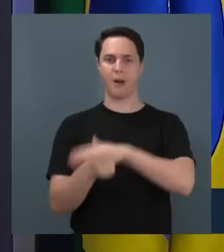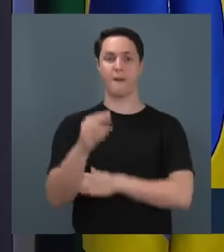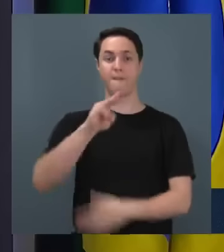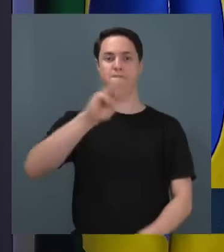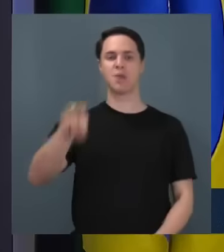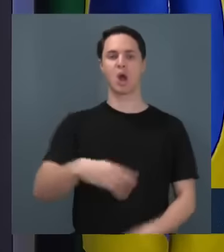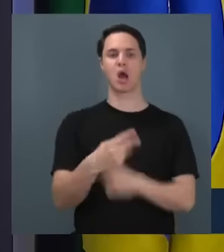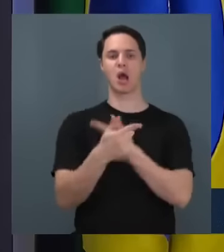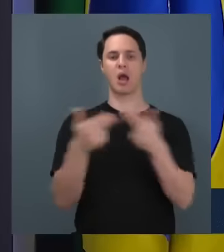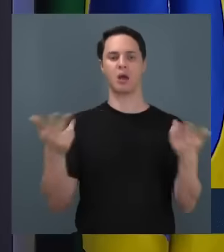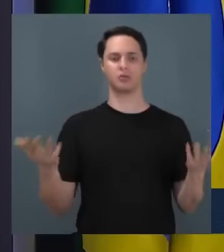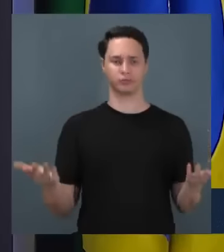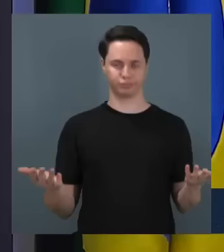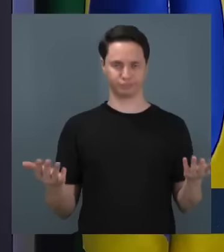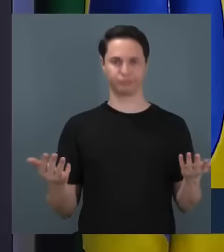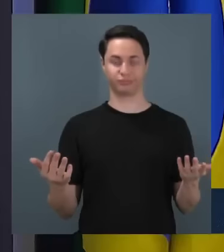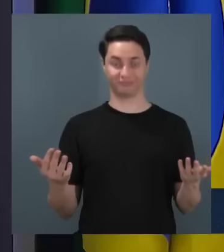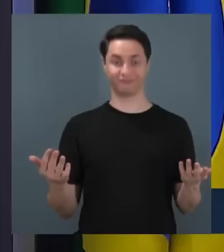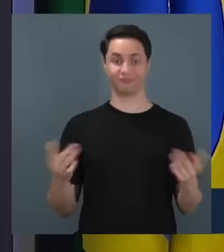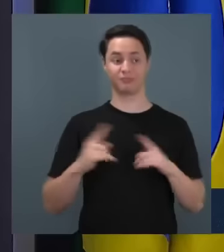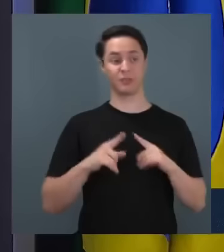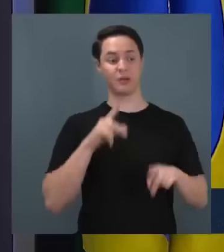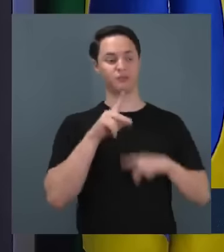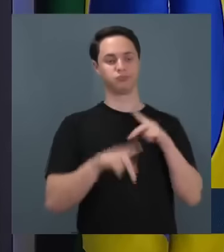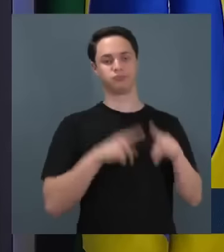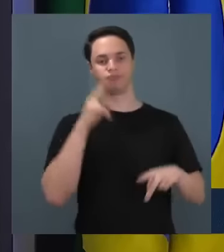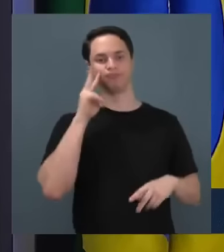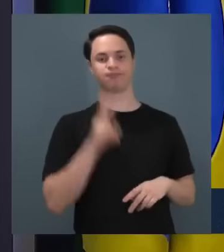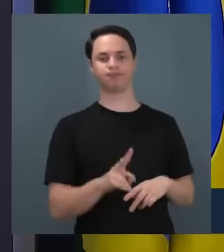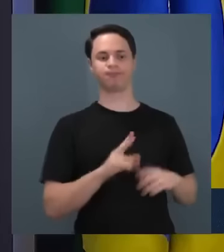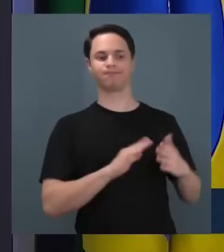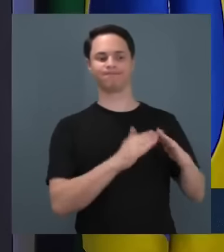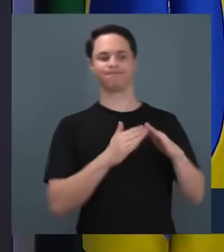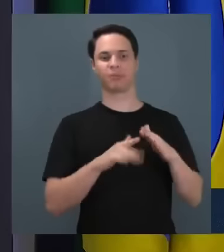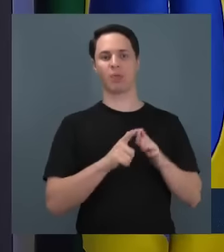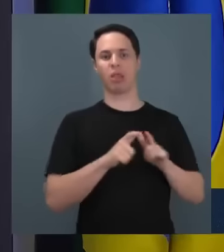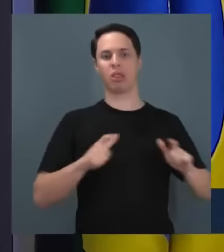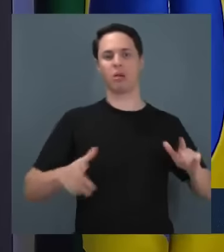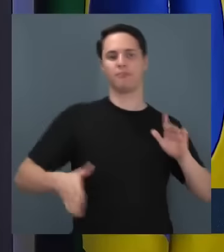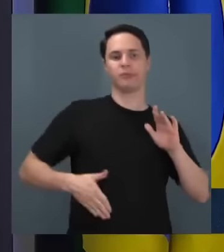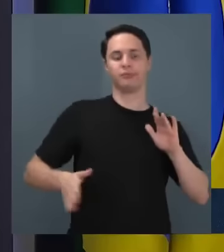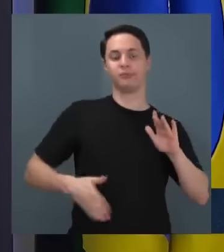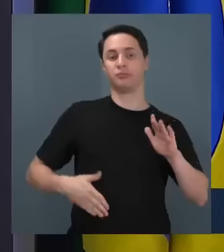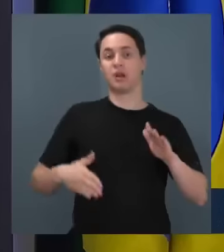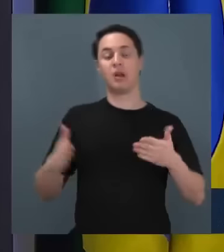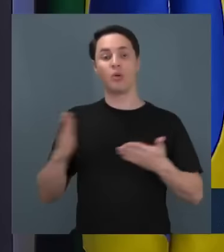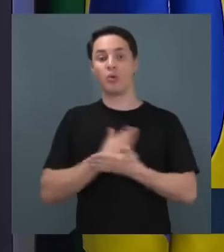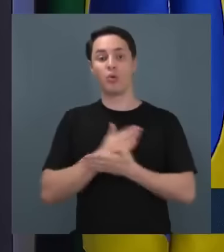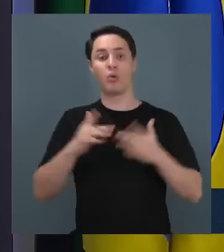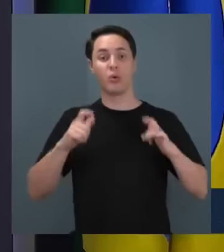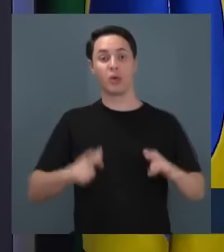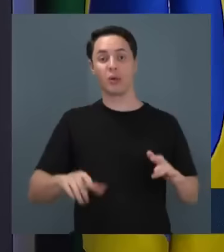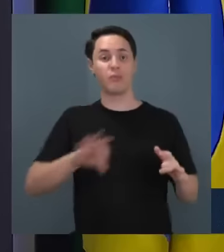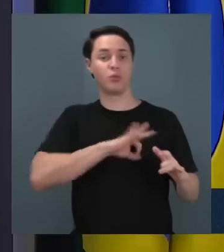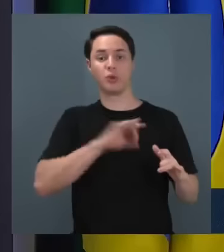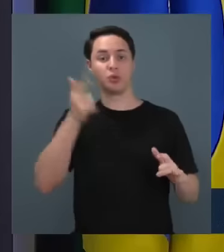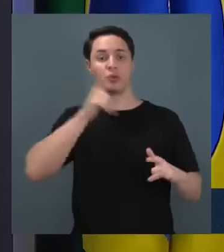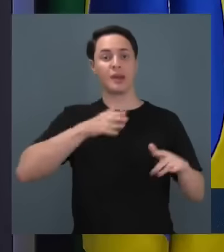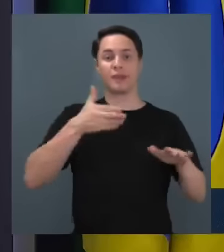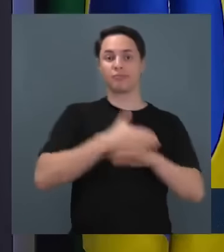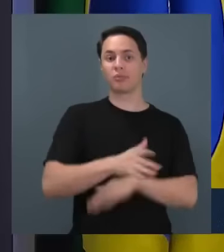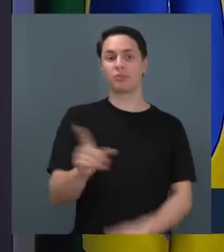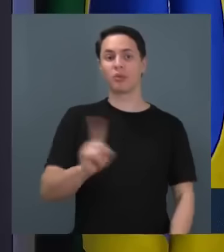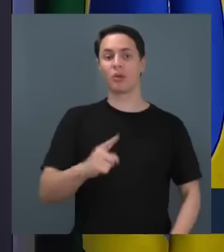a população vê suas comunidades ruindo. Há bairros onde a polícia não entra, senhor presidente. Há